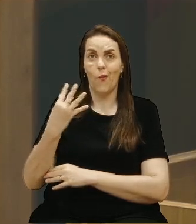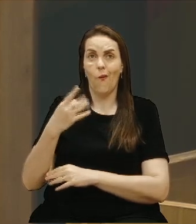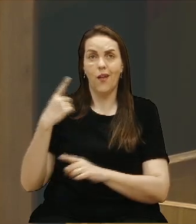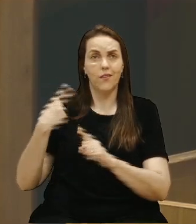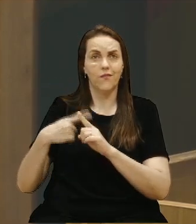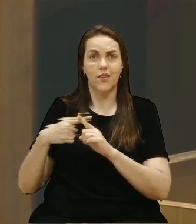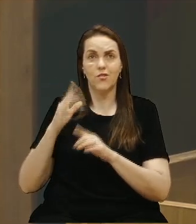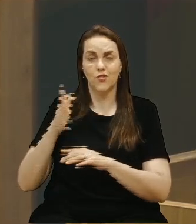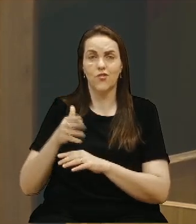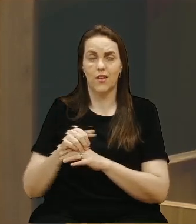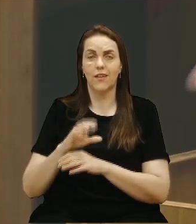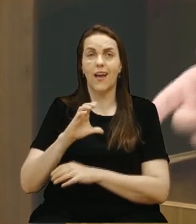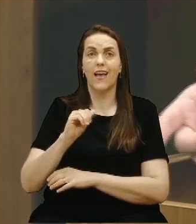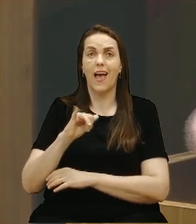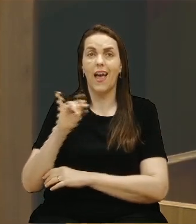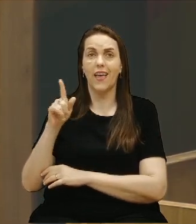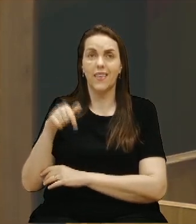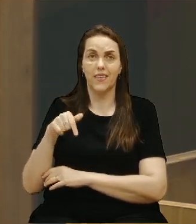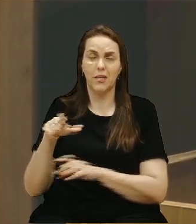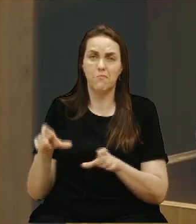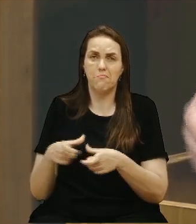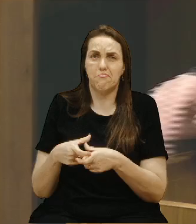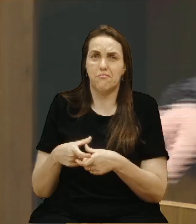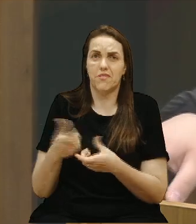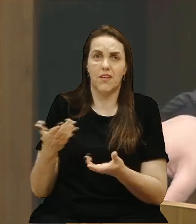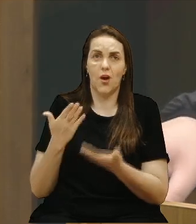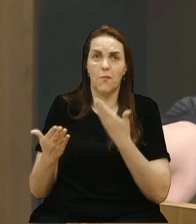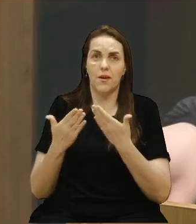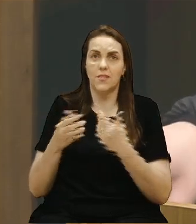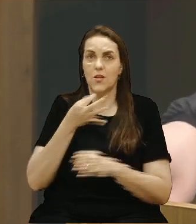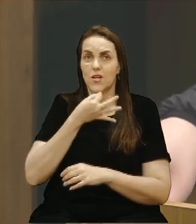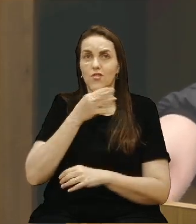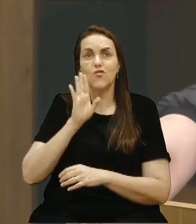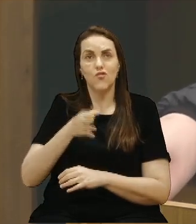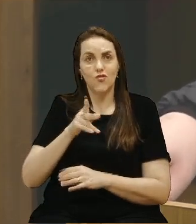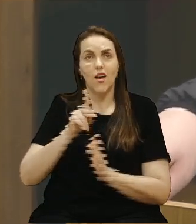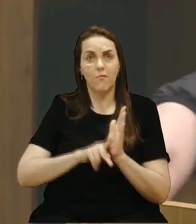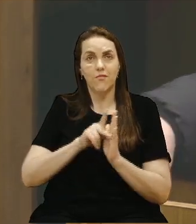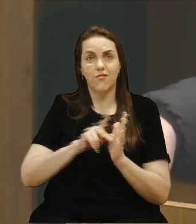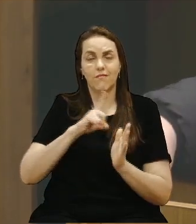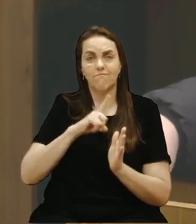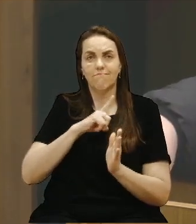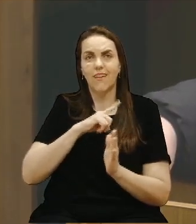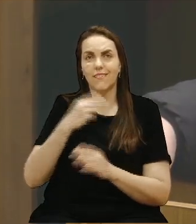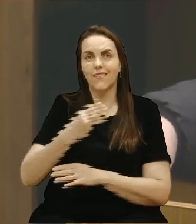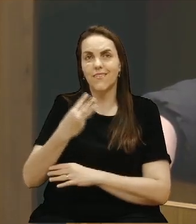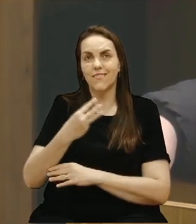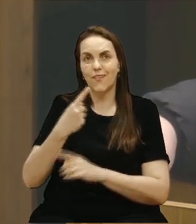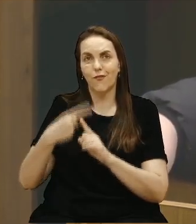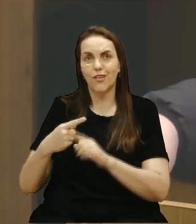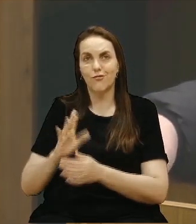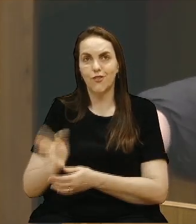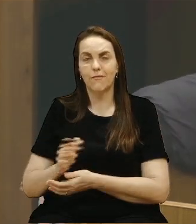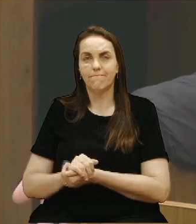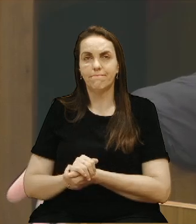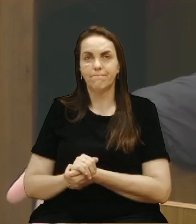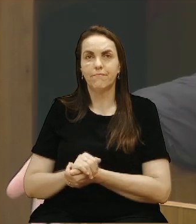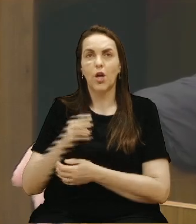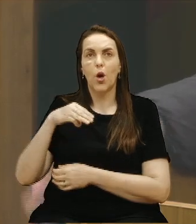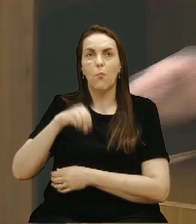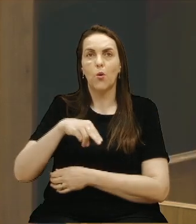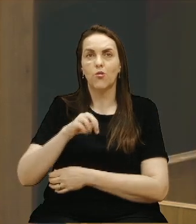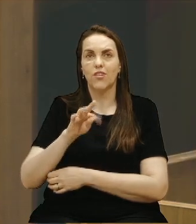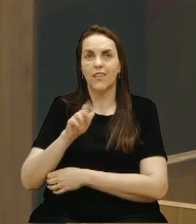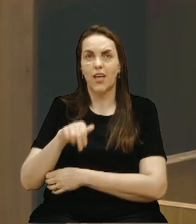Caí, né, que é um município bem pequeno comparado ao Caxias, já tem esse projeto que está entrando na terceira edição. Montenegro, Canoas, nós